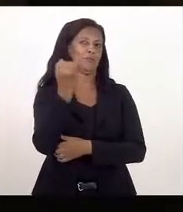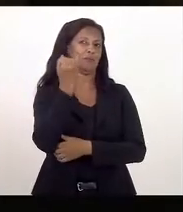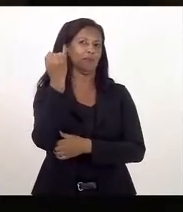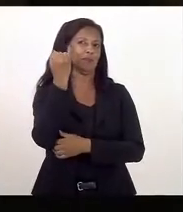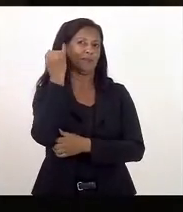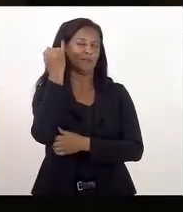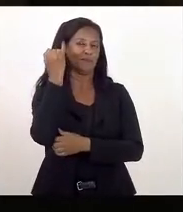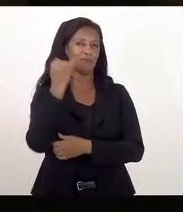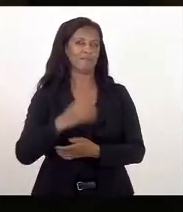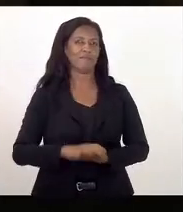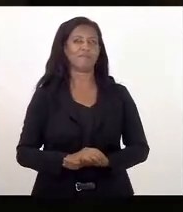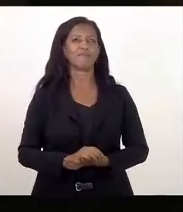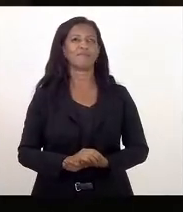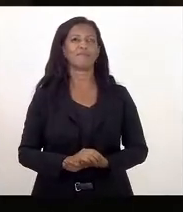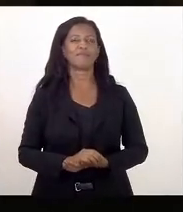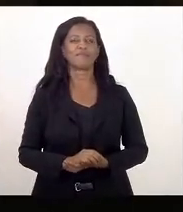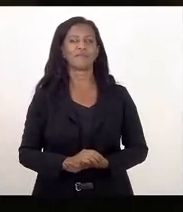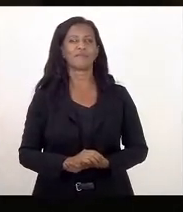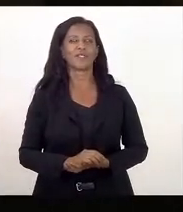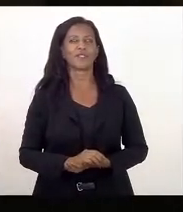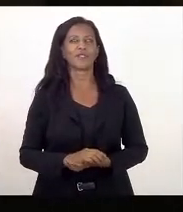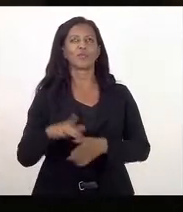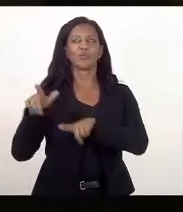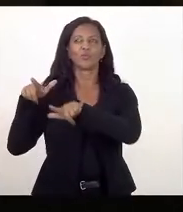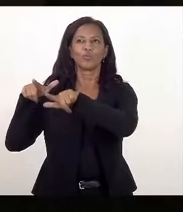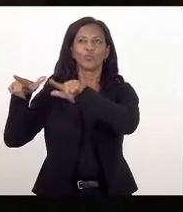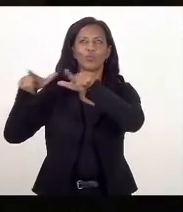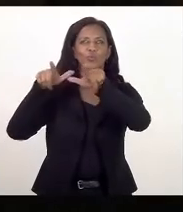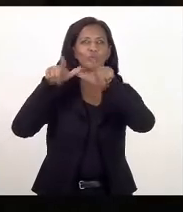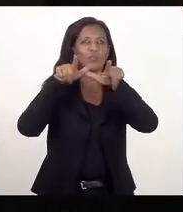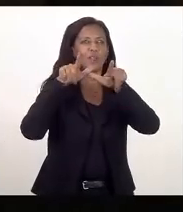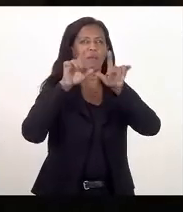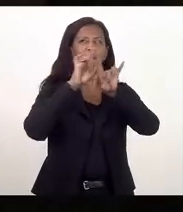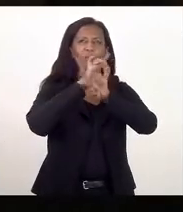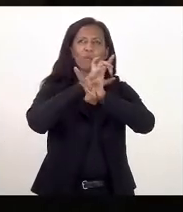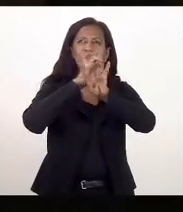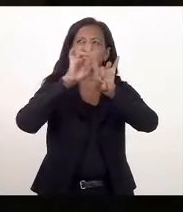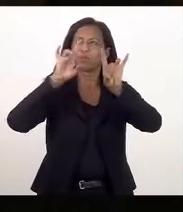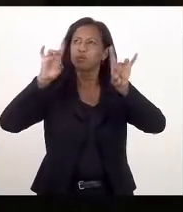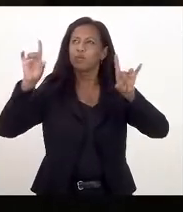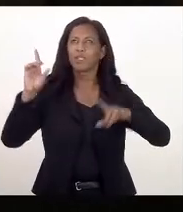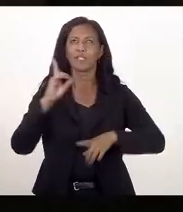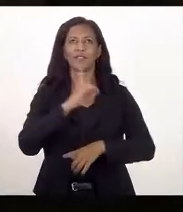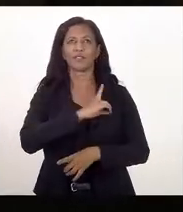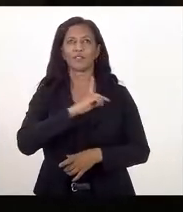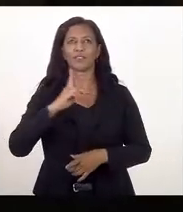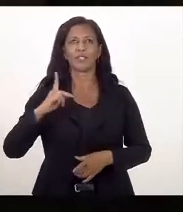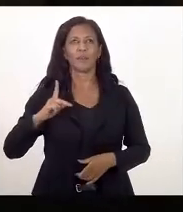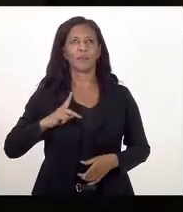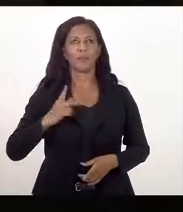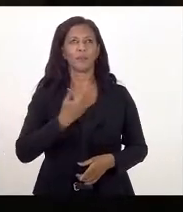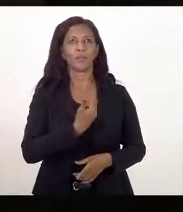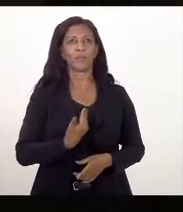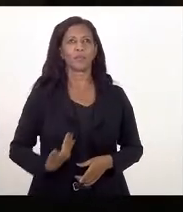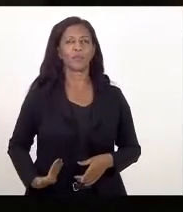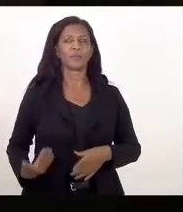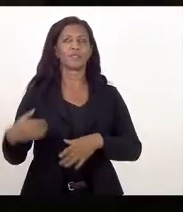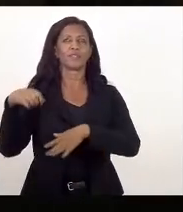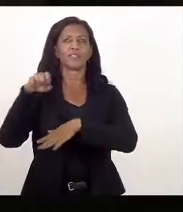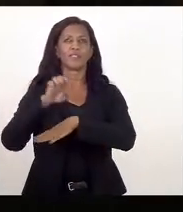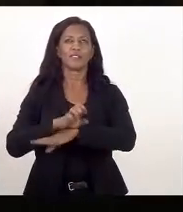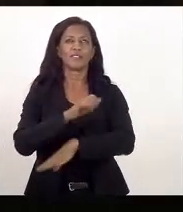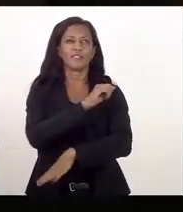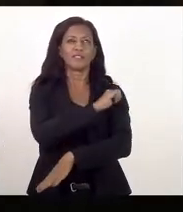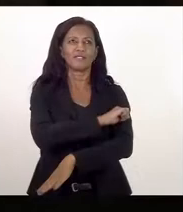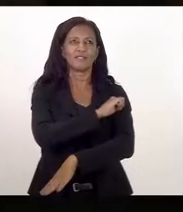relevância dos serviços prestados pela Defensoria Pública do Estado do Rio de Janeiro.